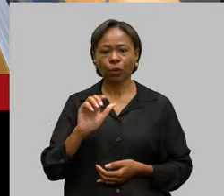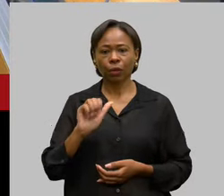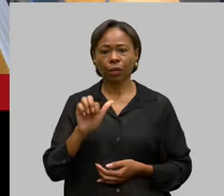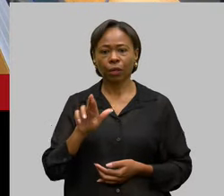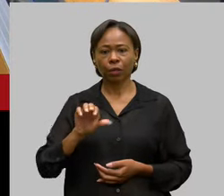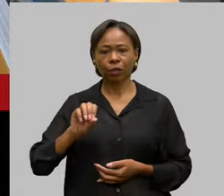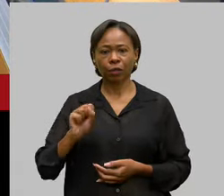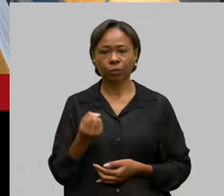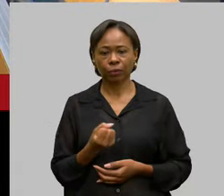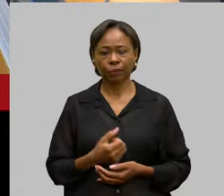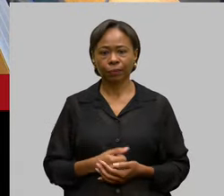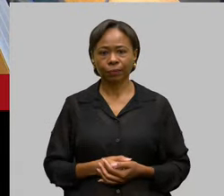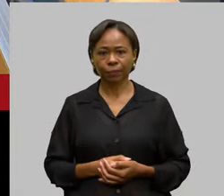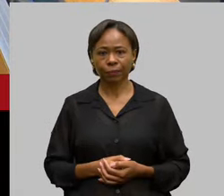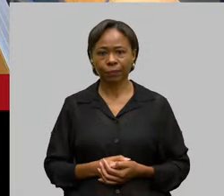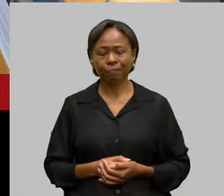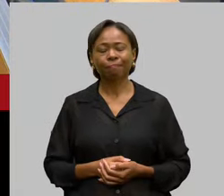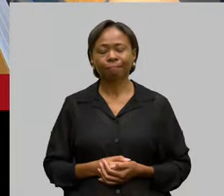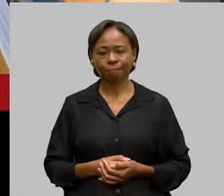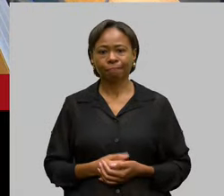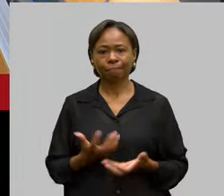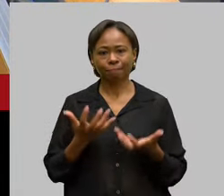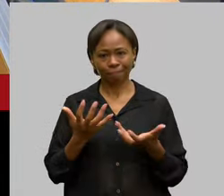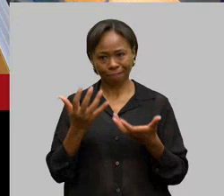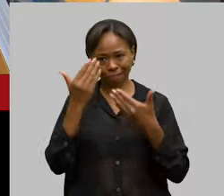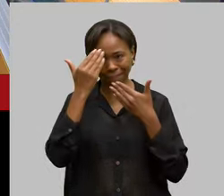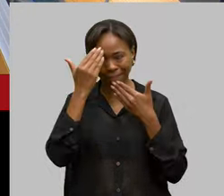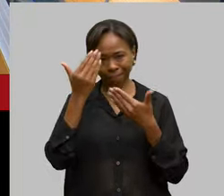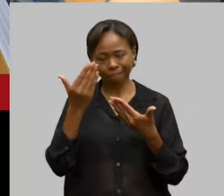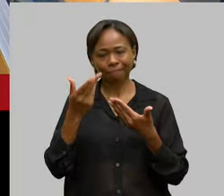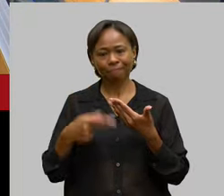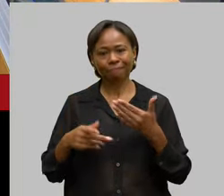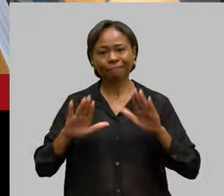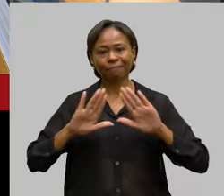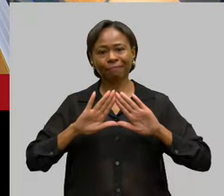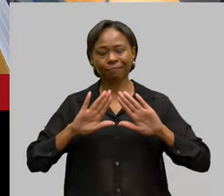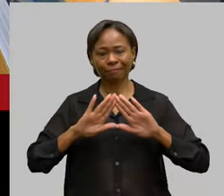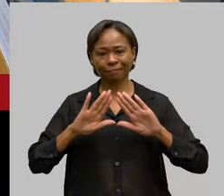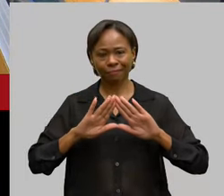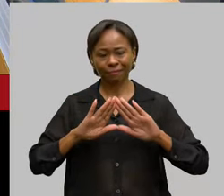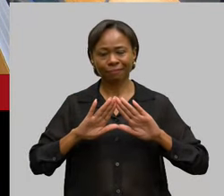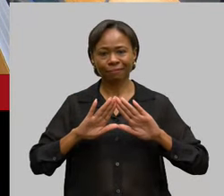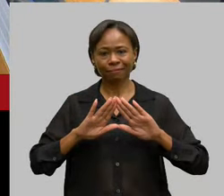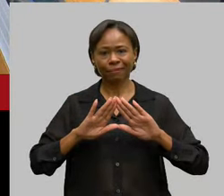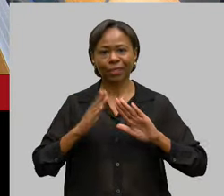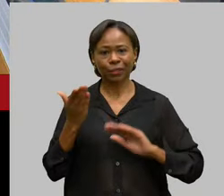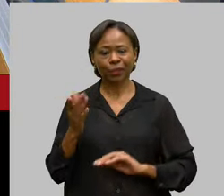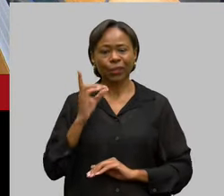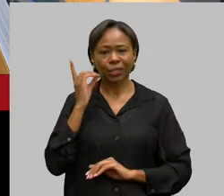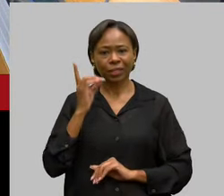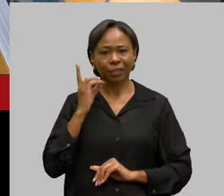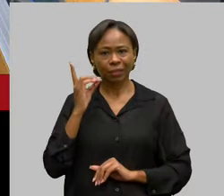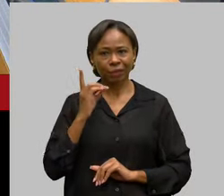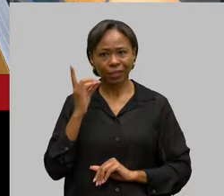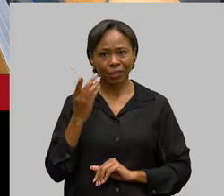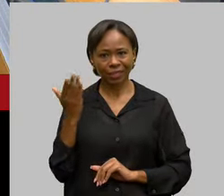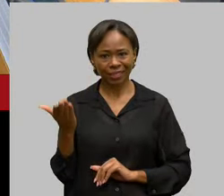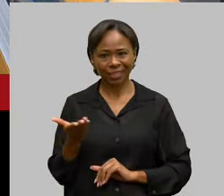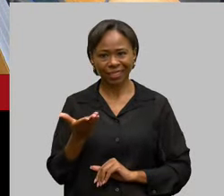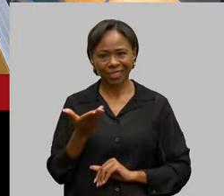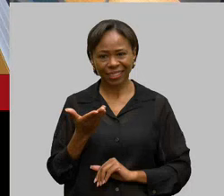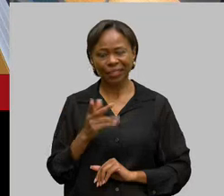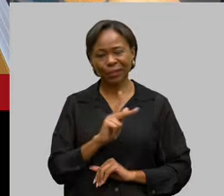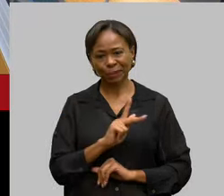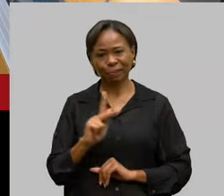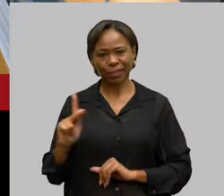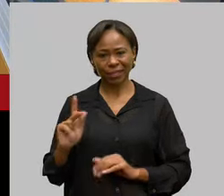considerações queria agradecer a assembleia na pessoa o deputado então nosso presidente